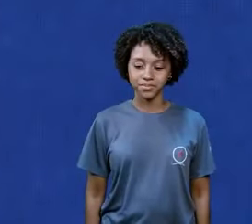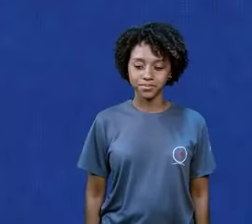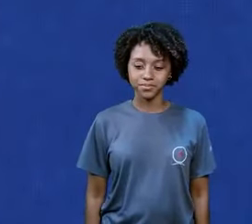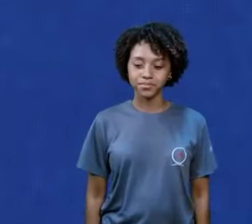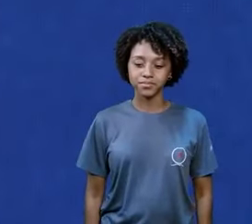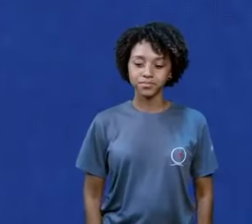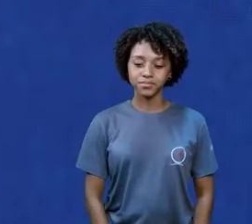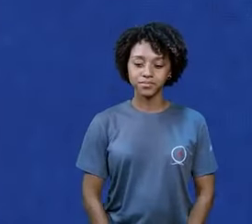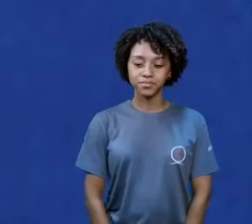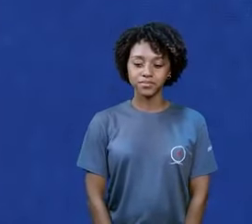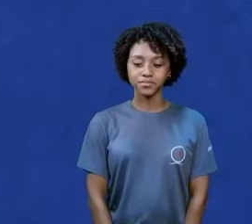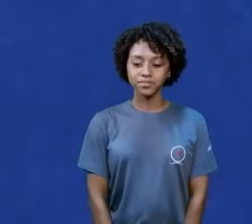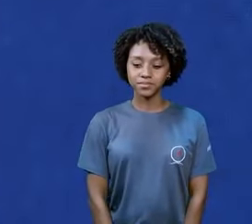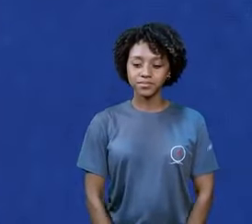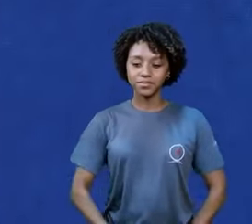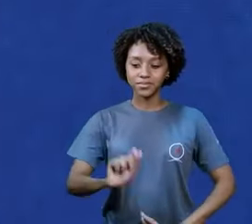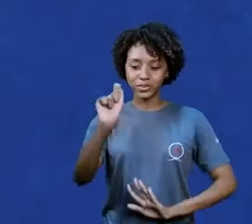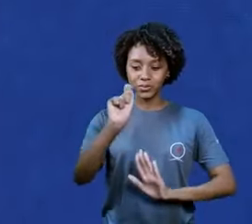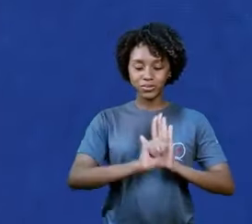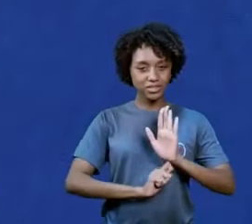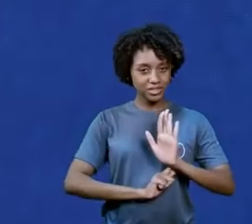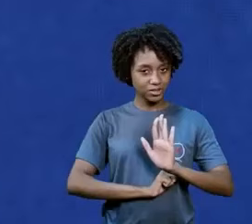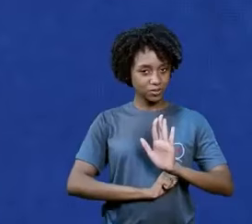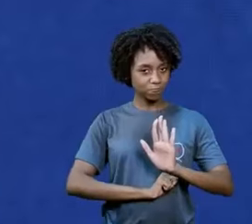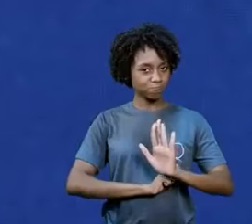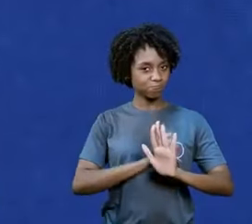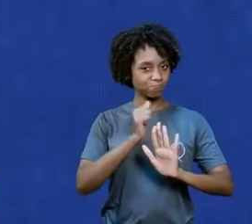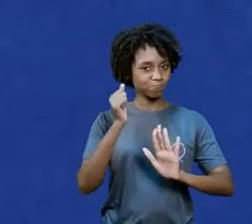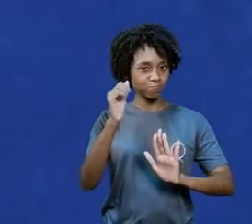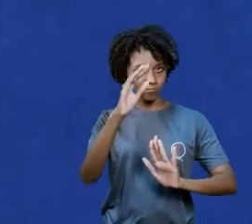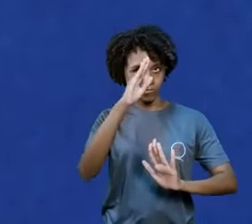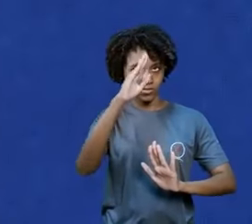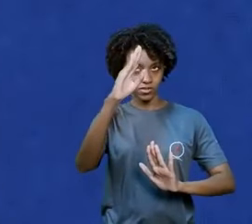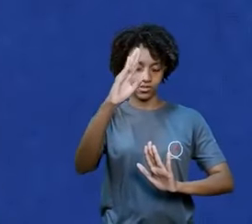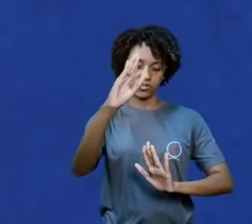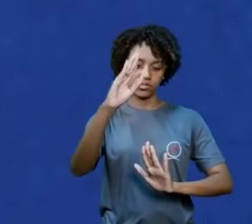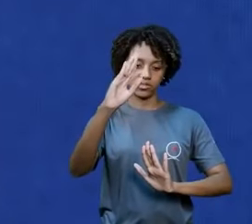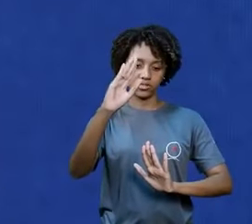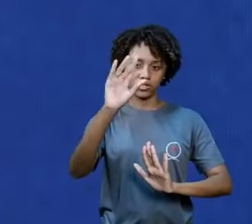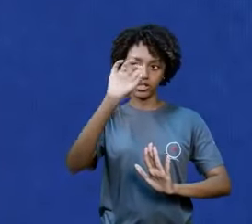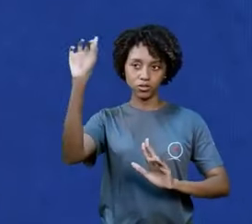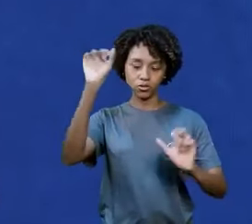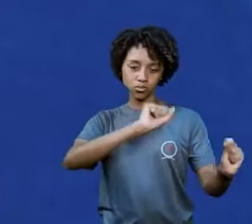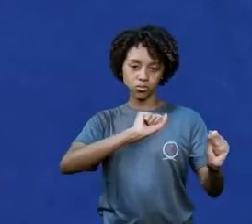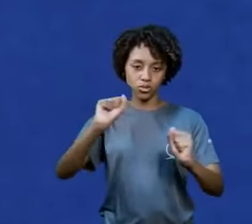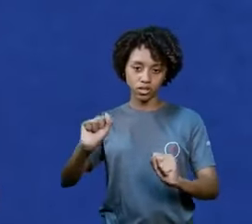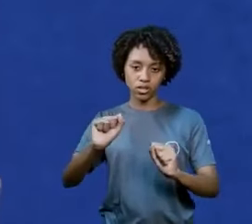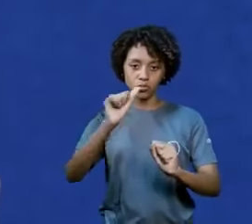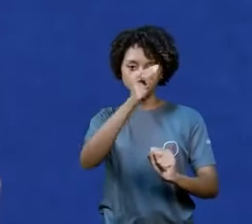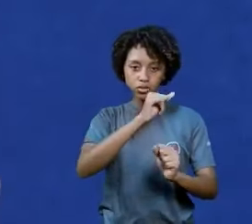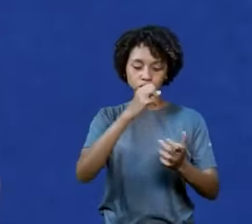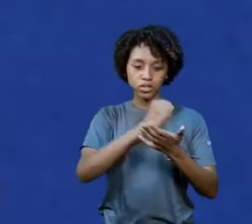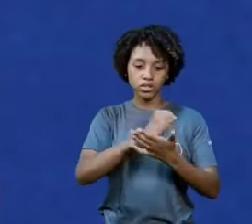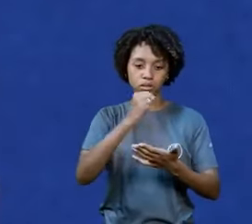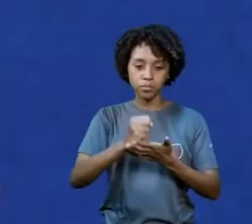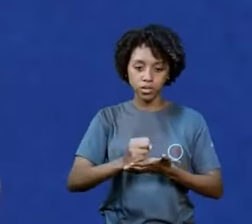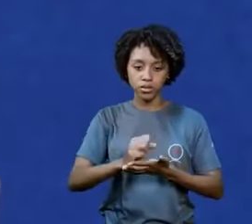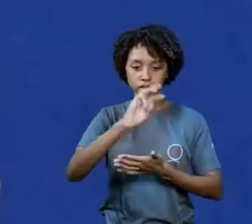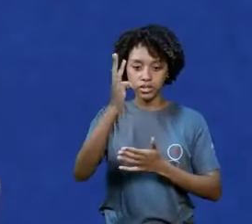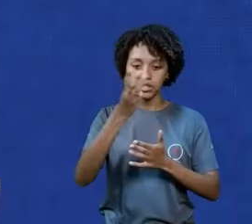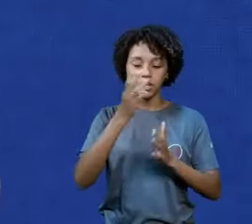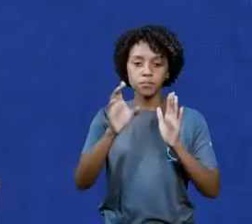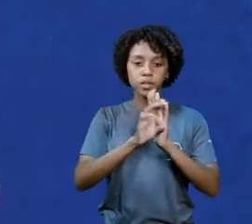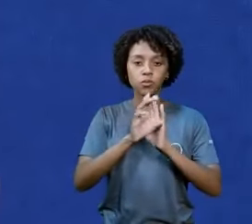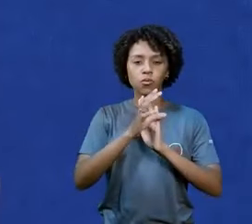impedirá é o texto mais célebre da onipotência de Deus no antigo testamento que é Isaías 4313